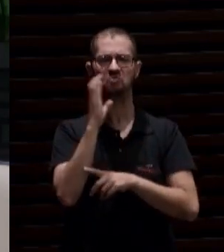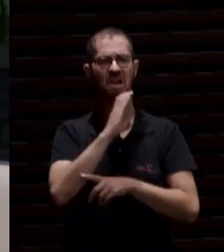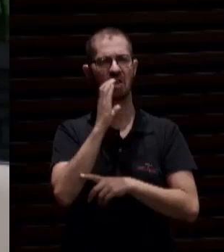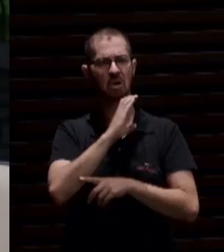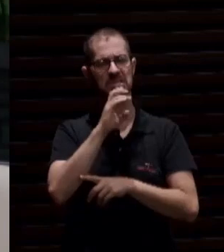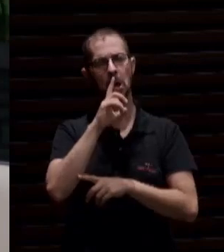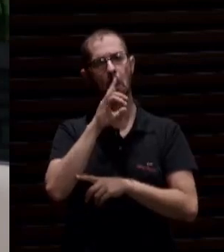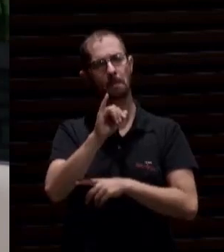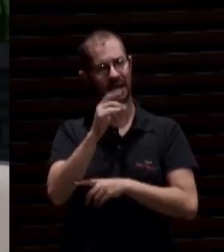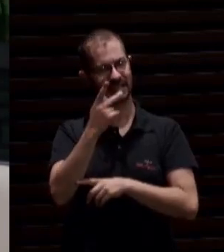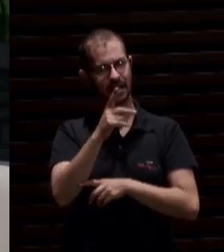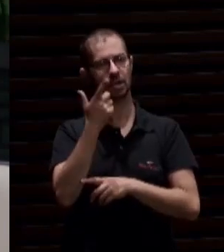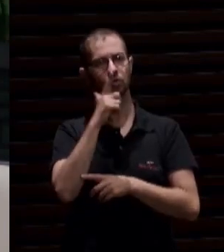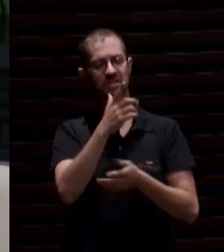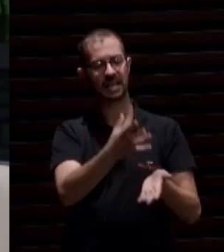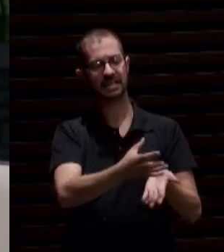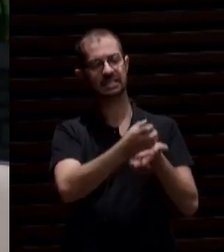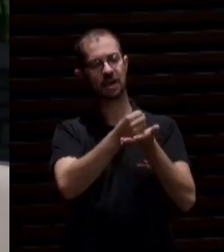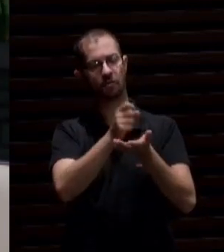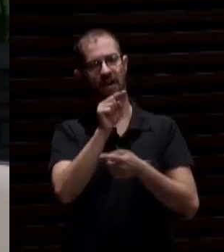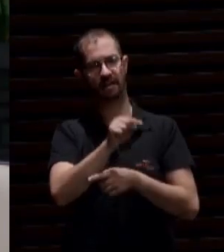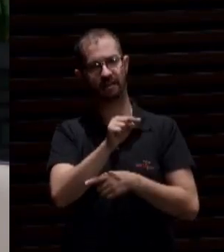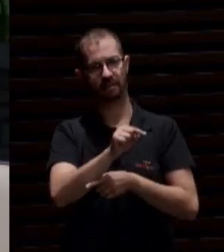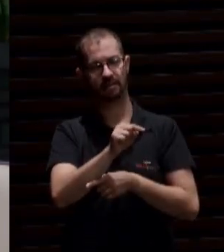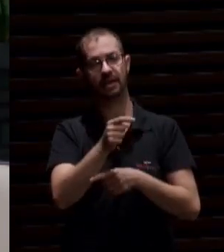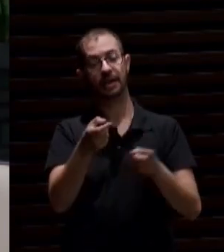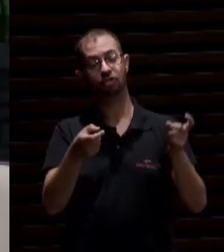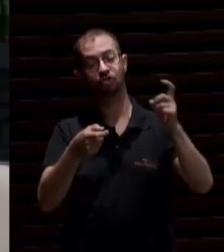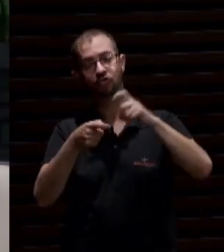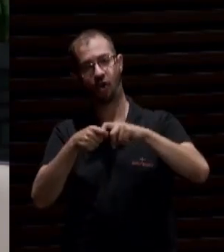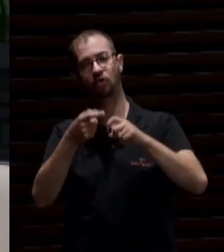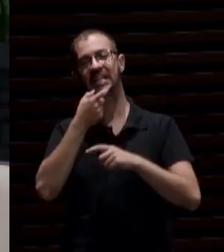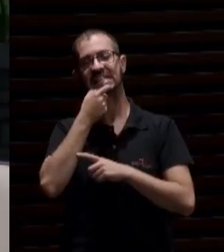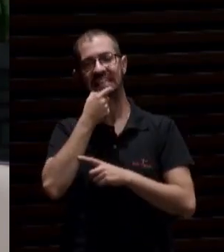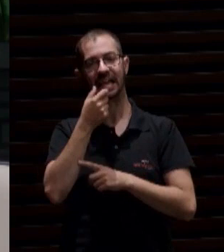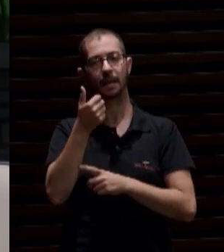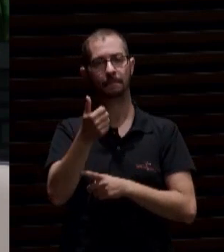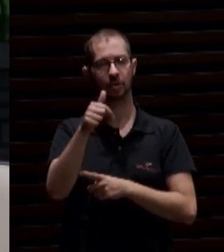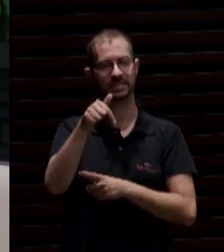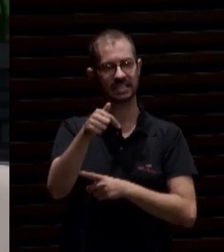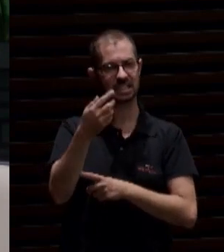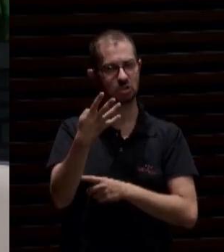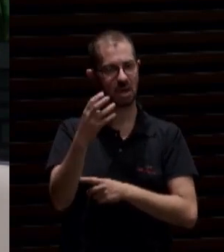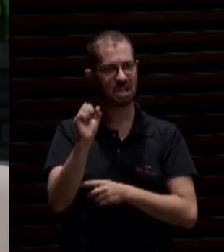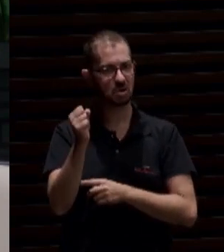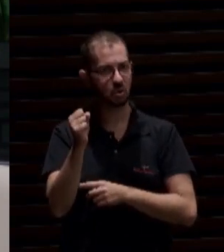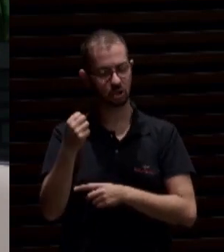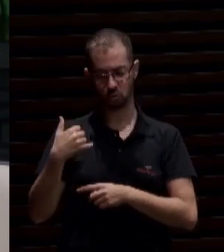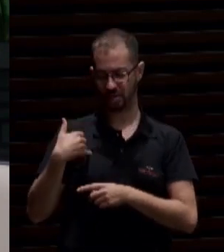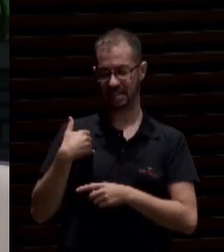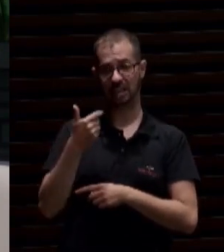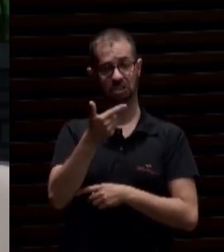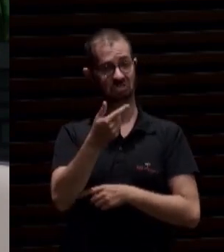pai dele consegue resgatá-lo por meio dessa embarcação que o salva. E de volta à Inglaterra, em 1748, com apenas 23